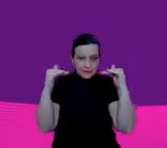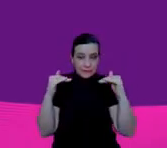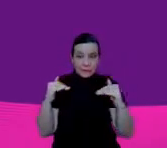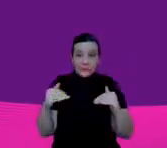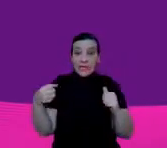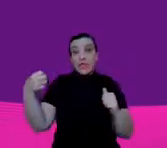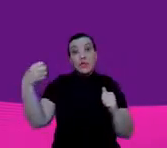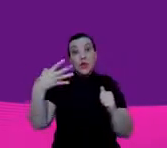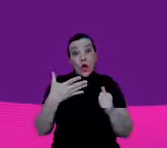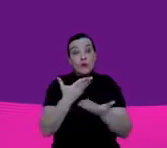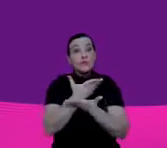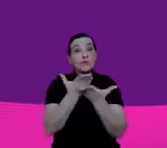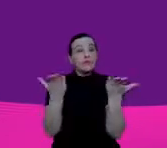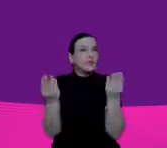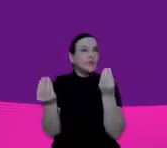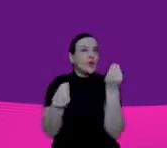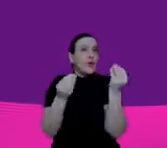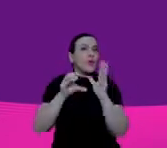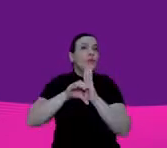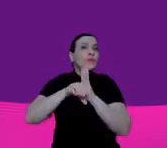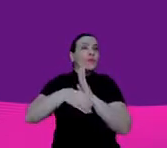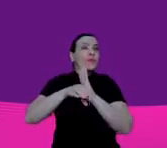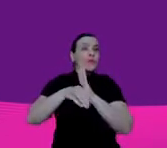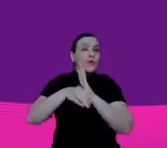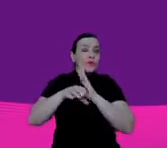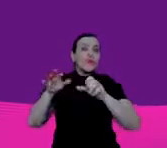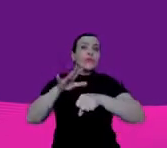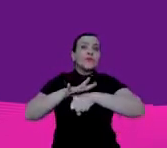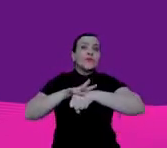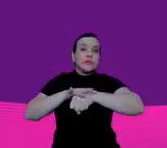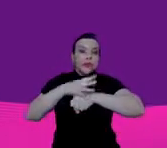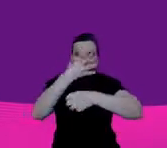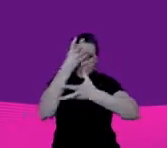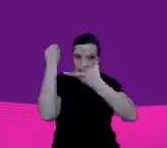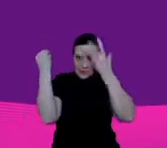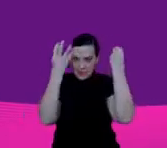que é o conceito que a gente tem da doença atualmente.